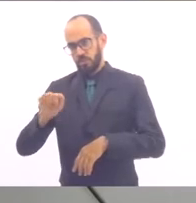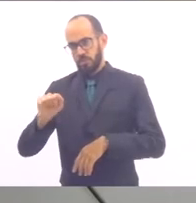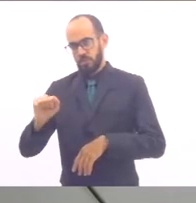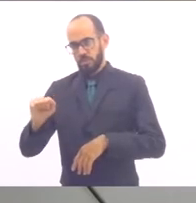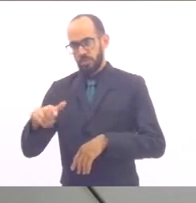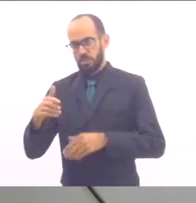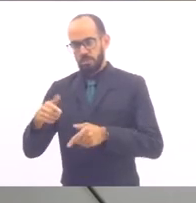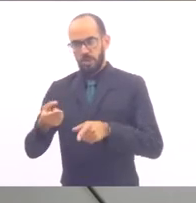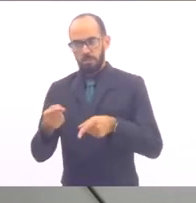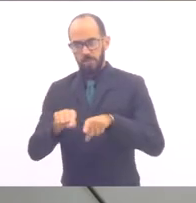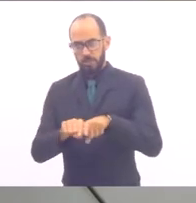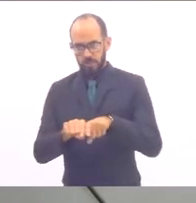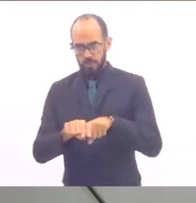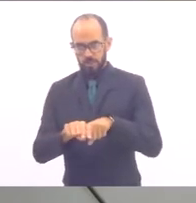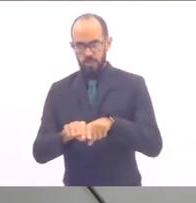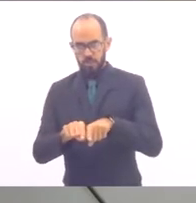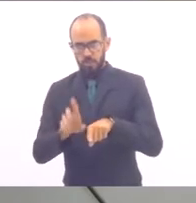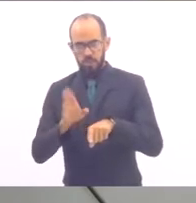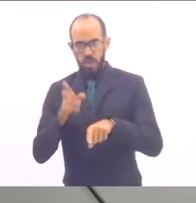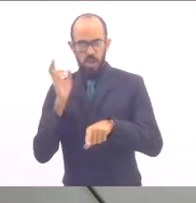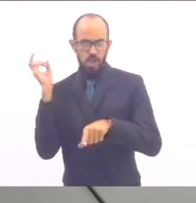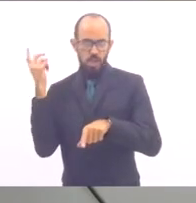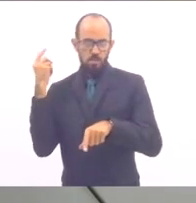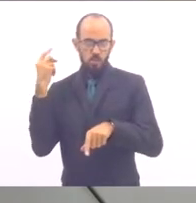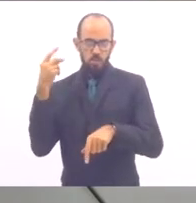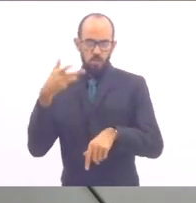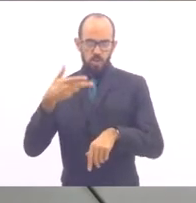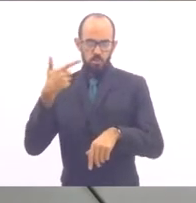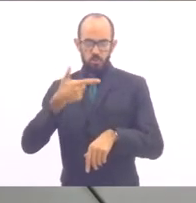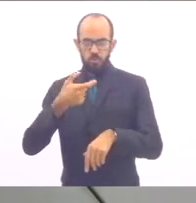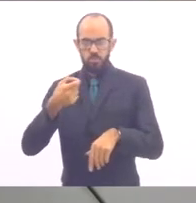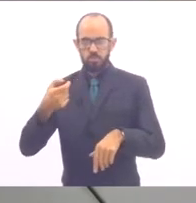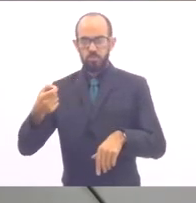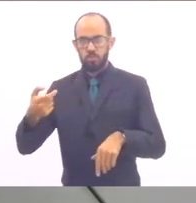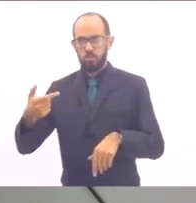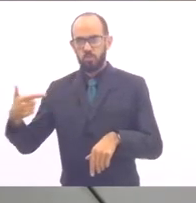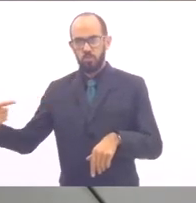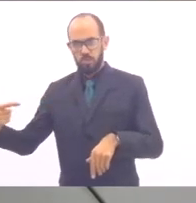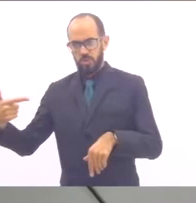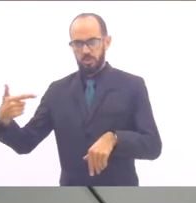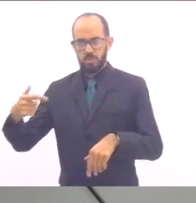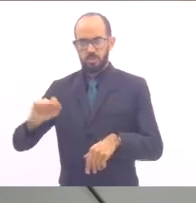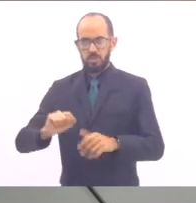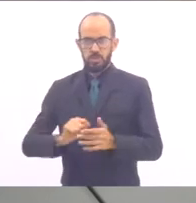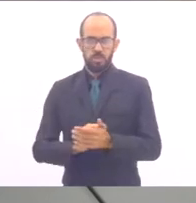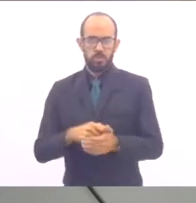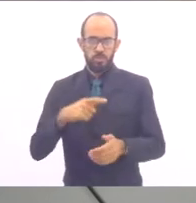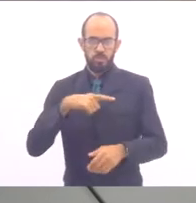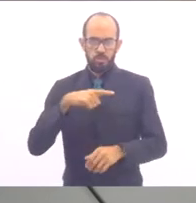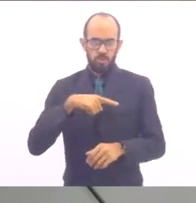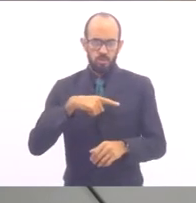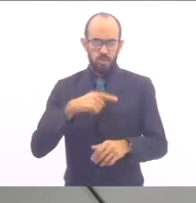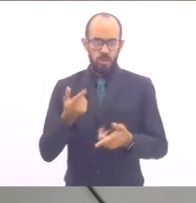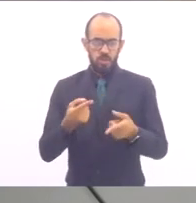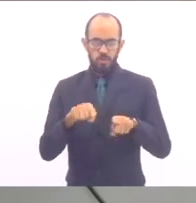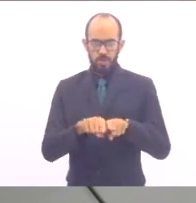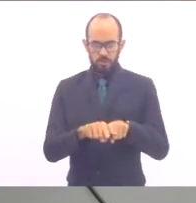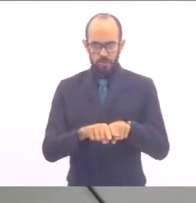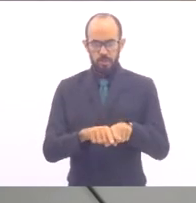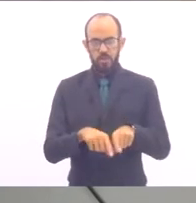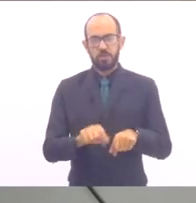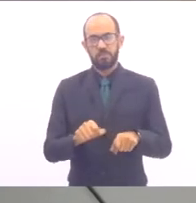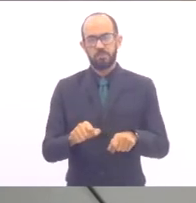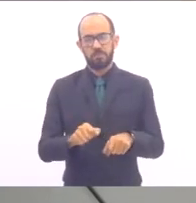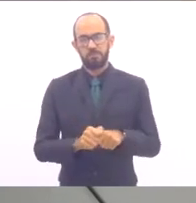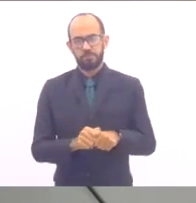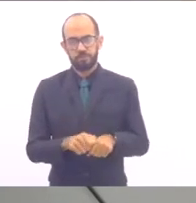parceria, que nós já temos há bastante anos, desde 2002, nós temos uma parceria com a SES e a INE. O Tiago